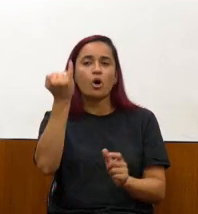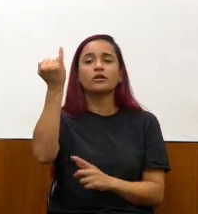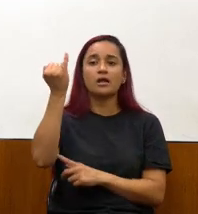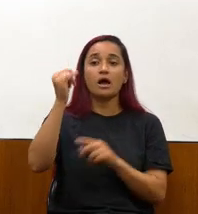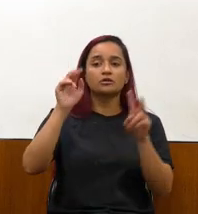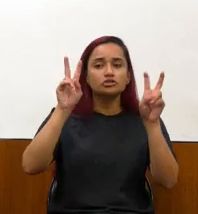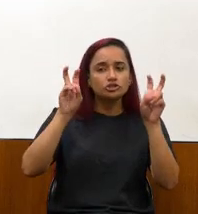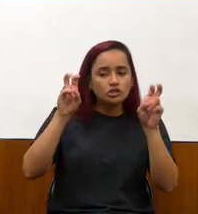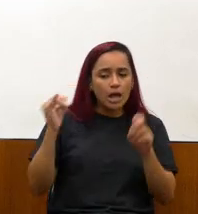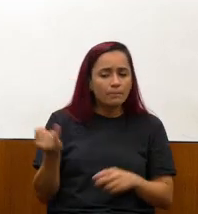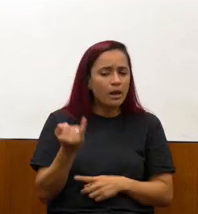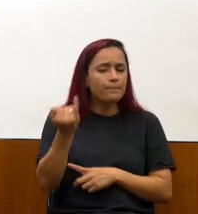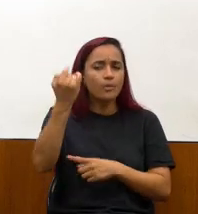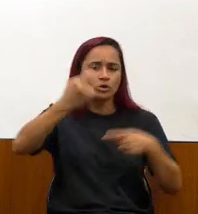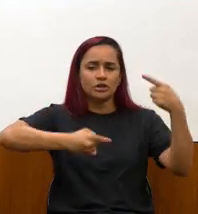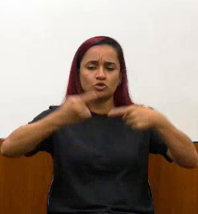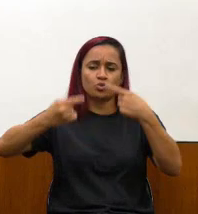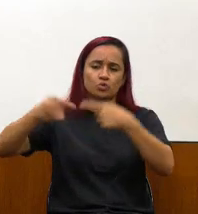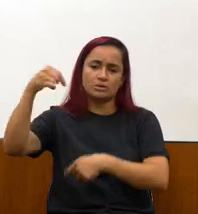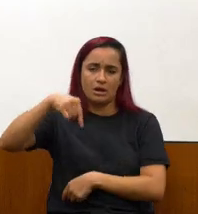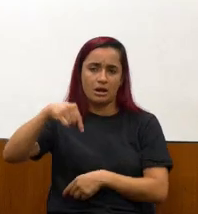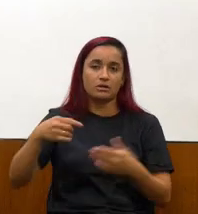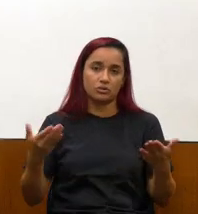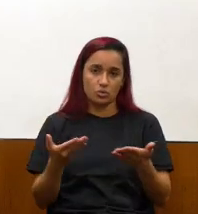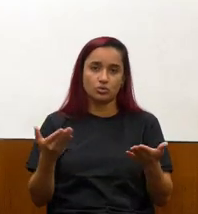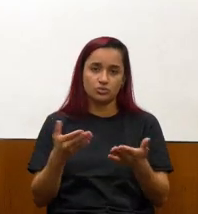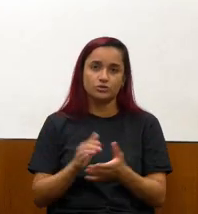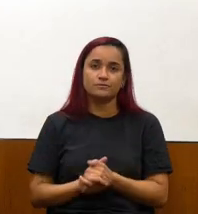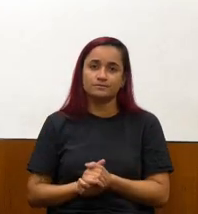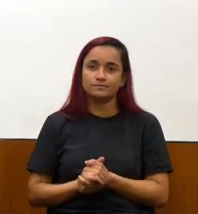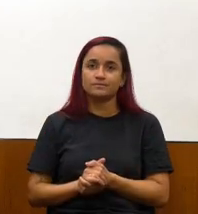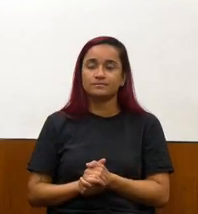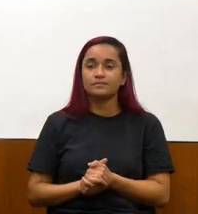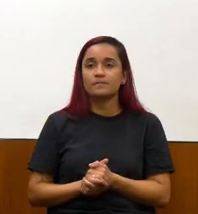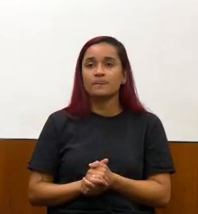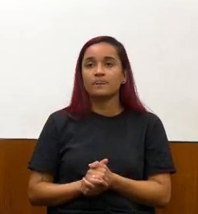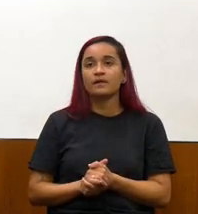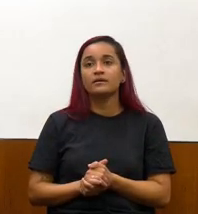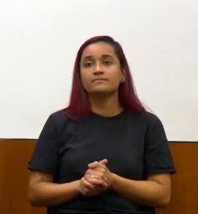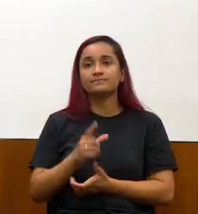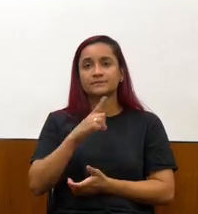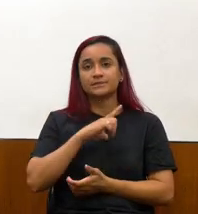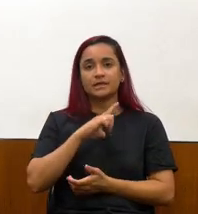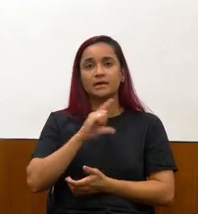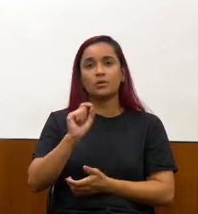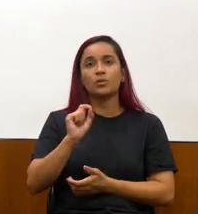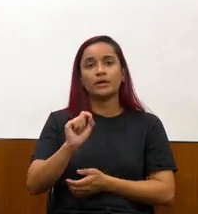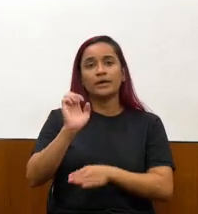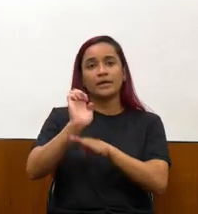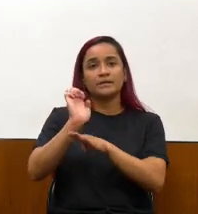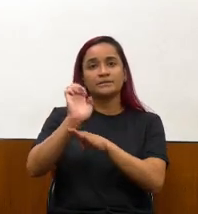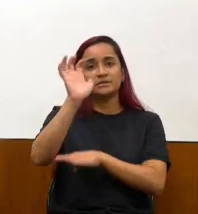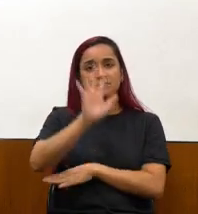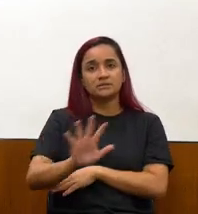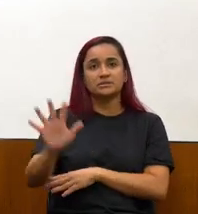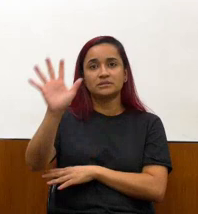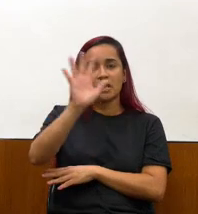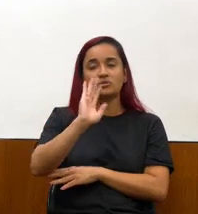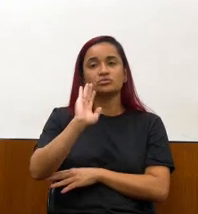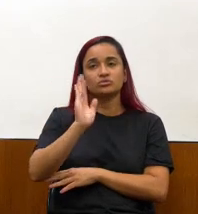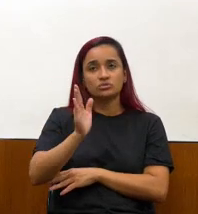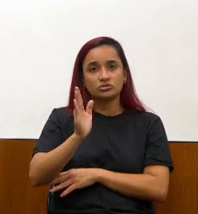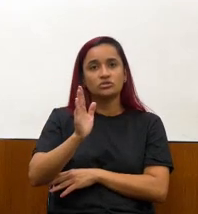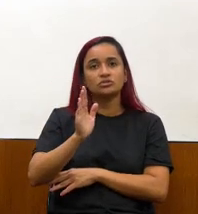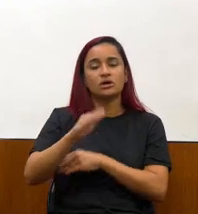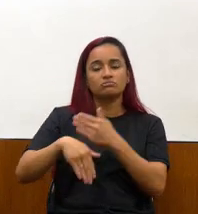comissão. A gente está num, nós temos um Estado que está passando e passará por